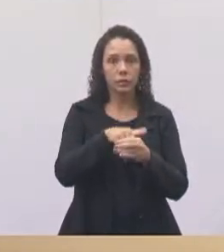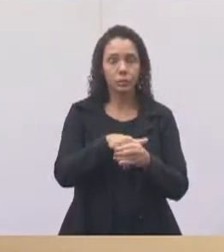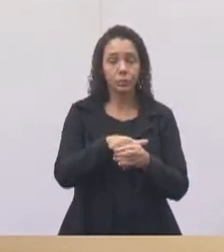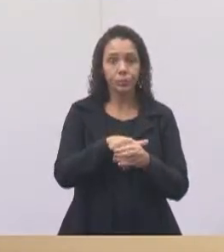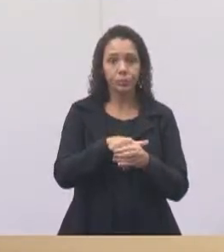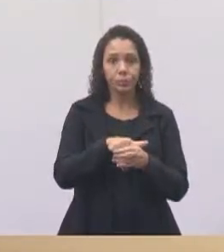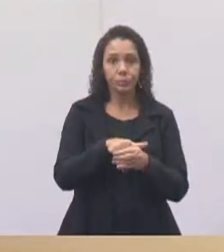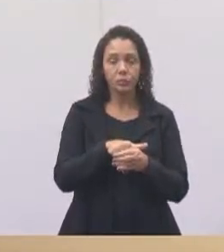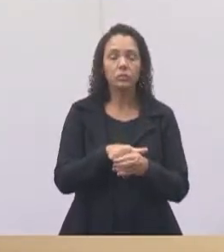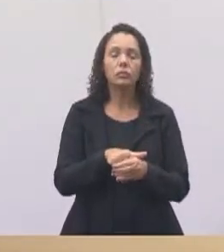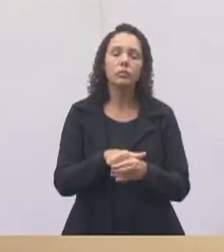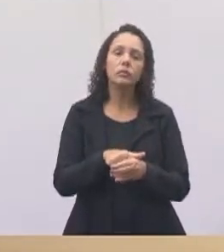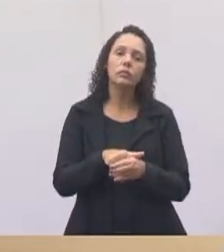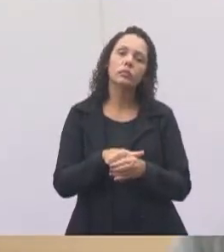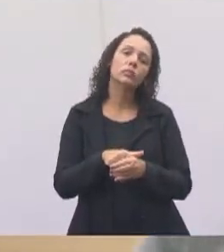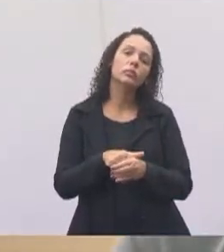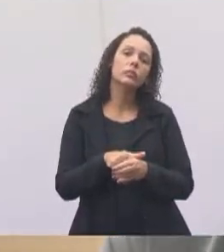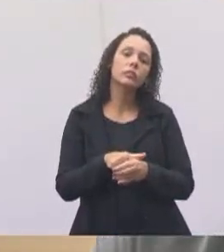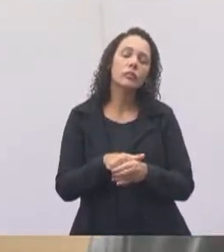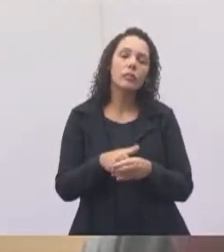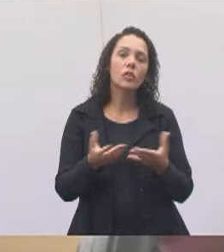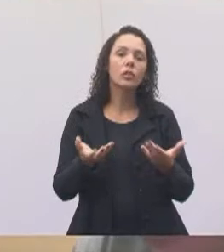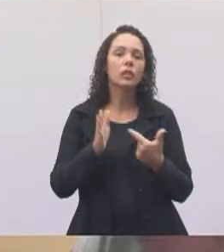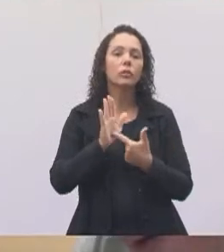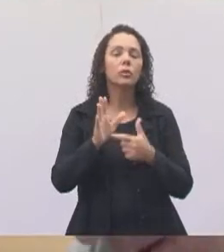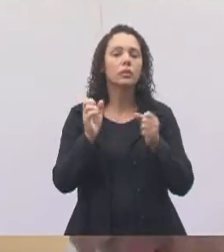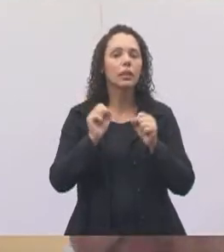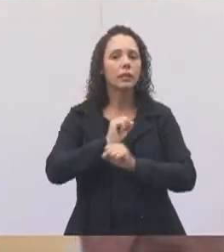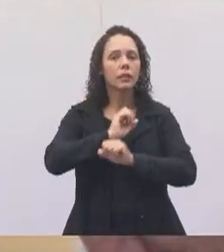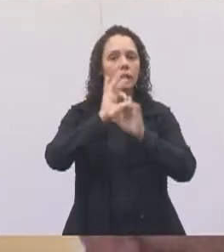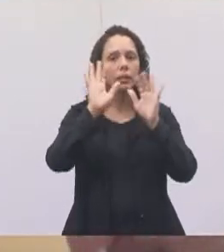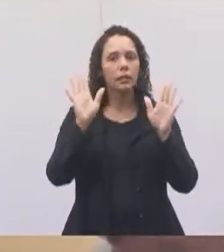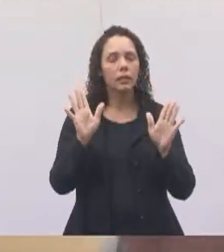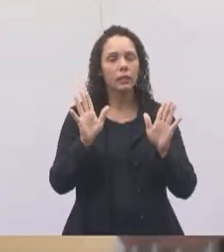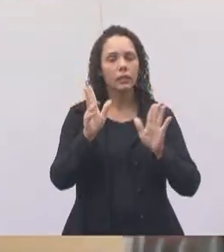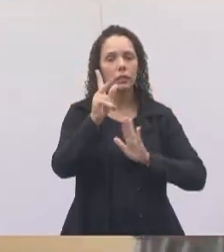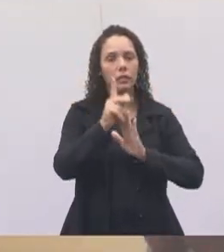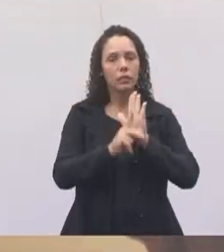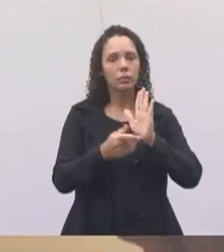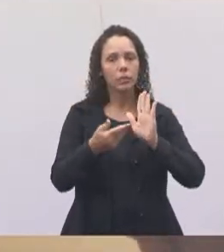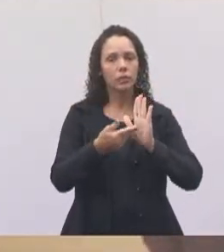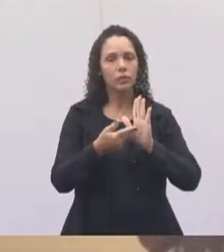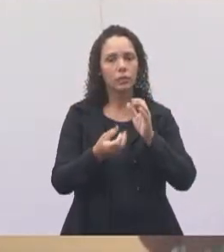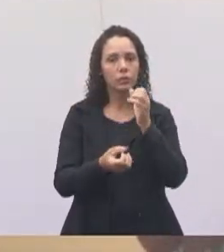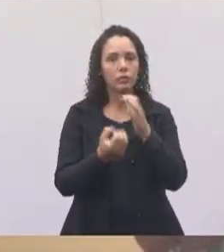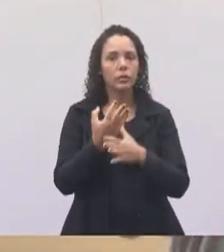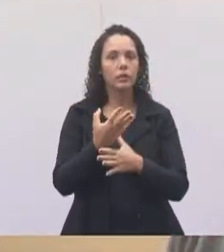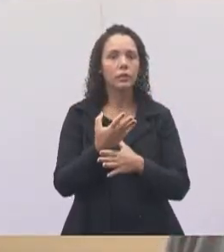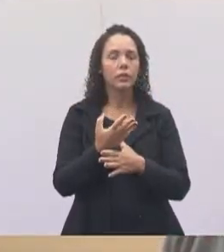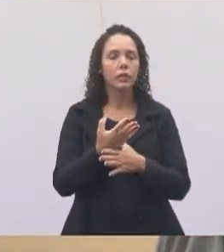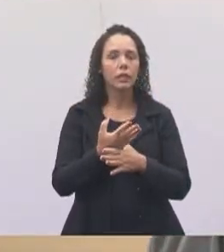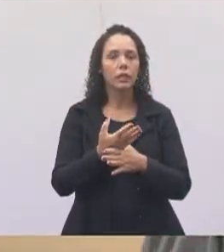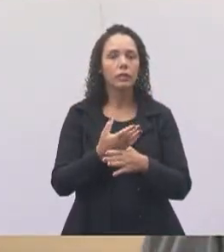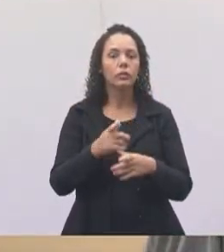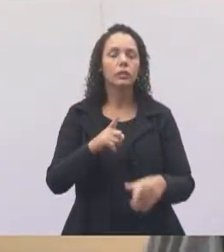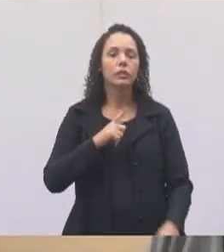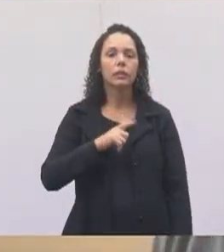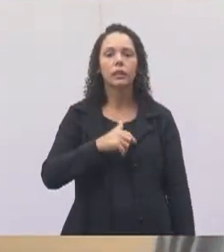já vou deixar bem claro, esse projeto foi elaborado com 10